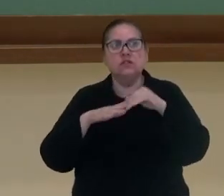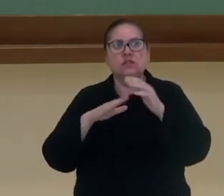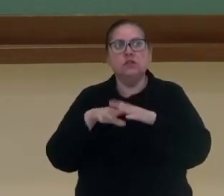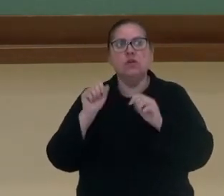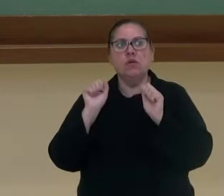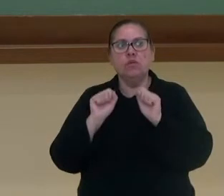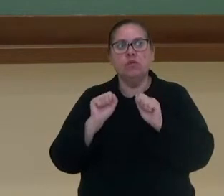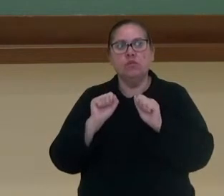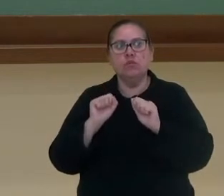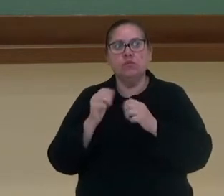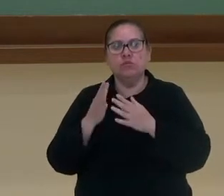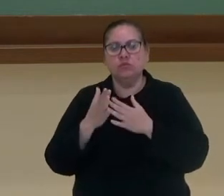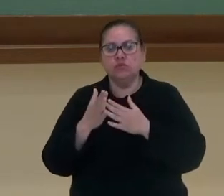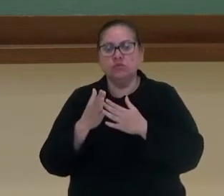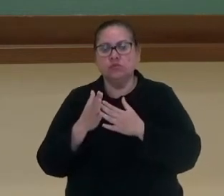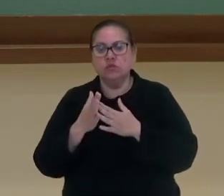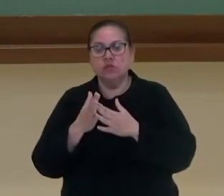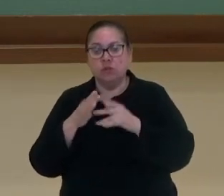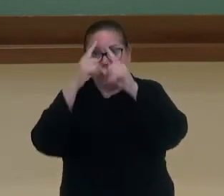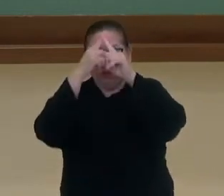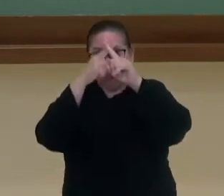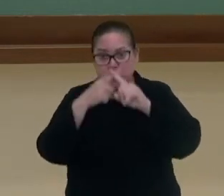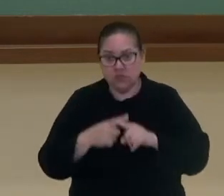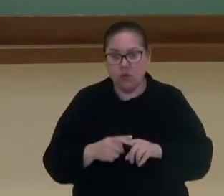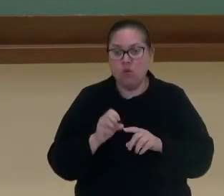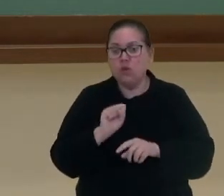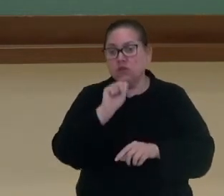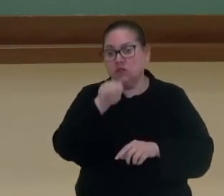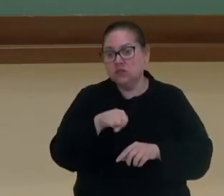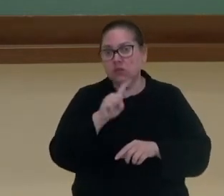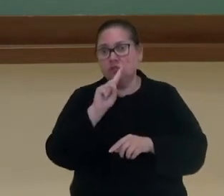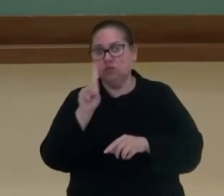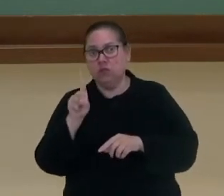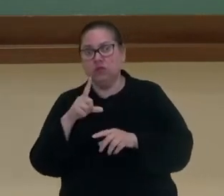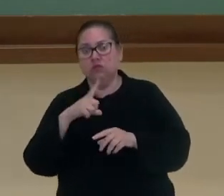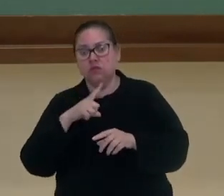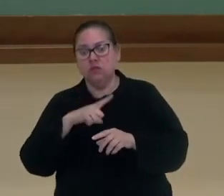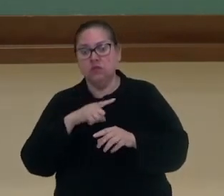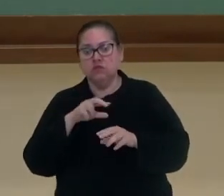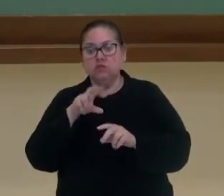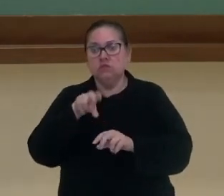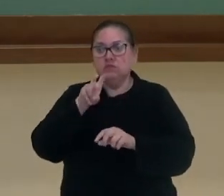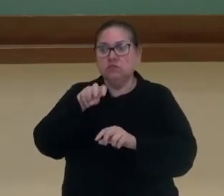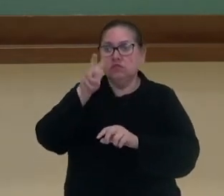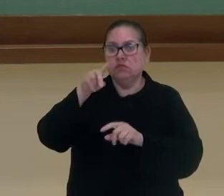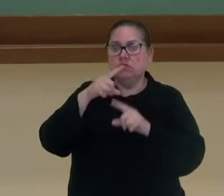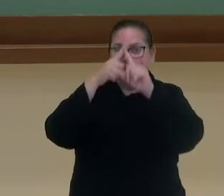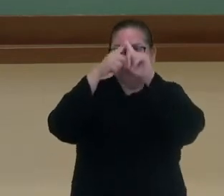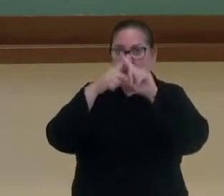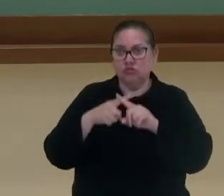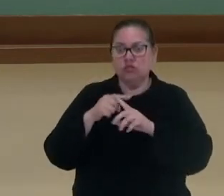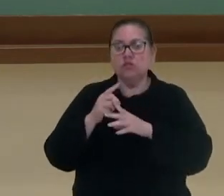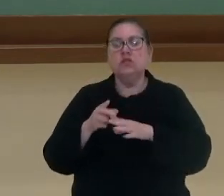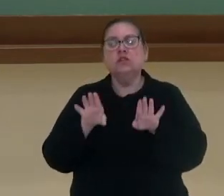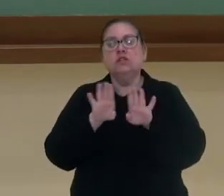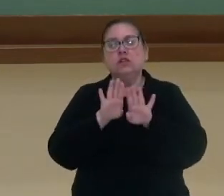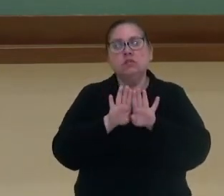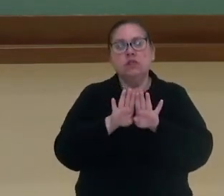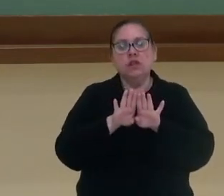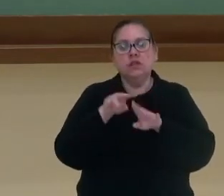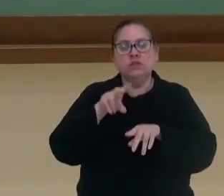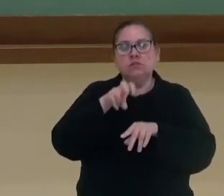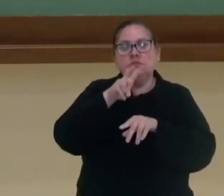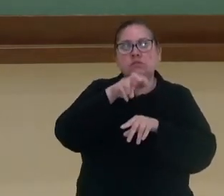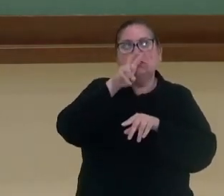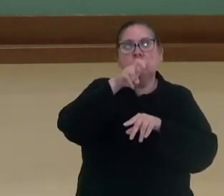ela pode ter um cunho competitivo ou não. Por exemplo, nós temos a escalada competitiva e nós temos a